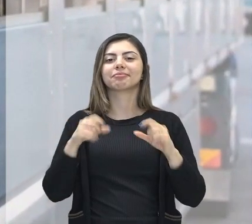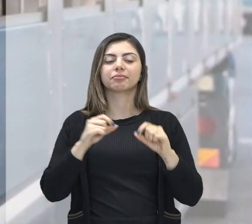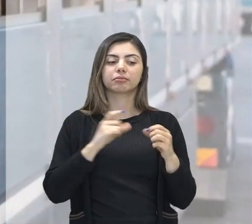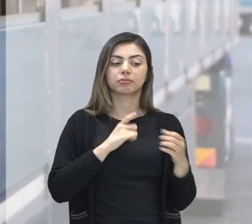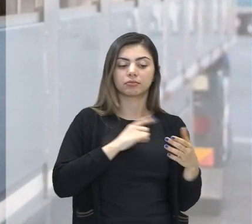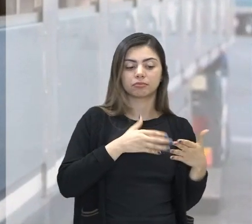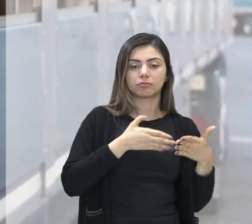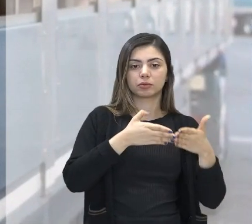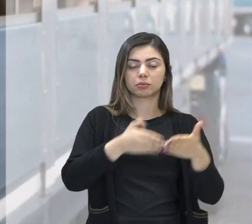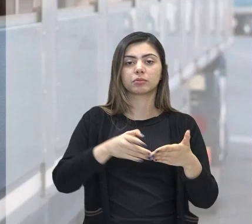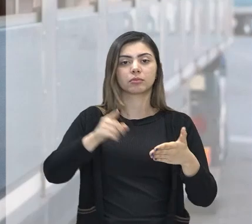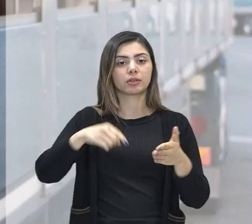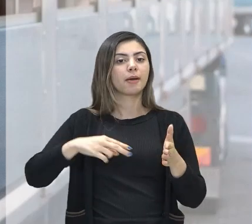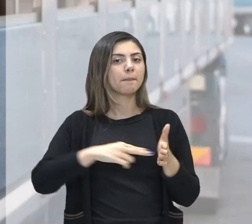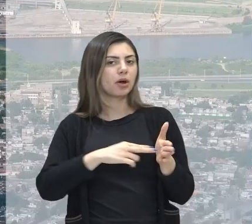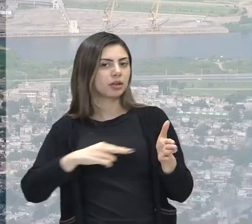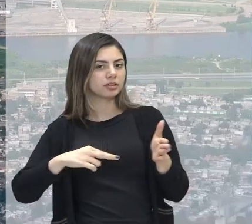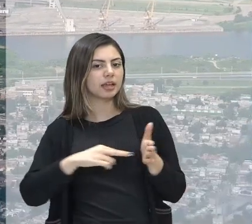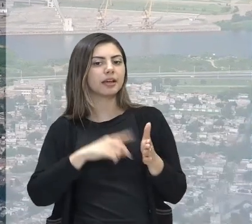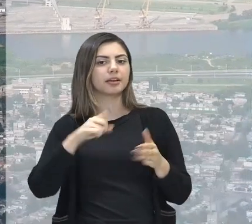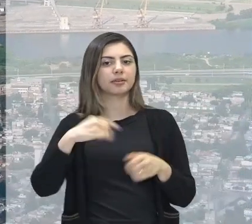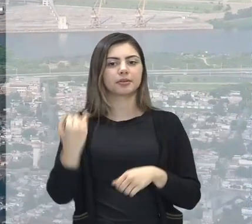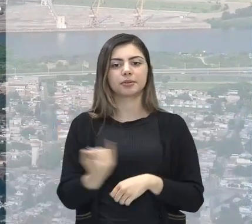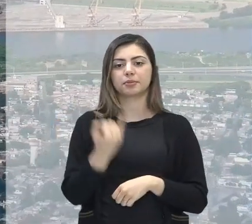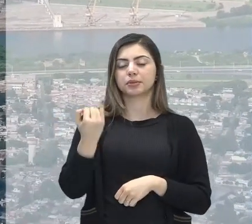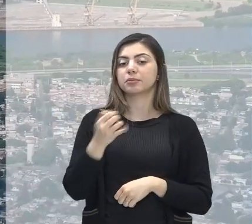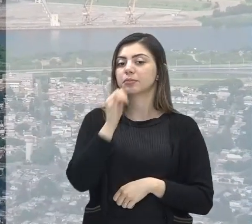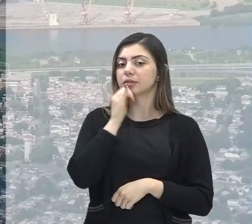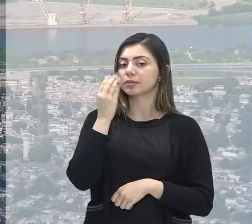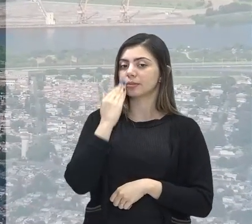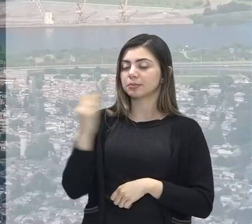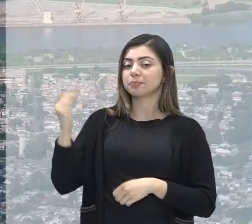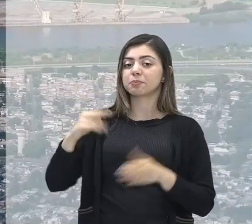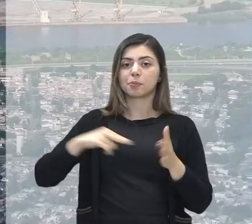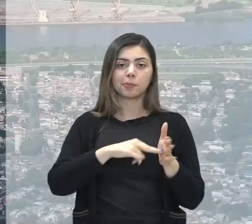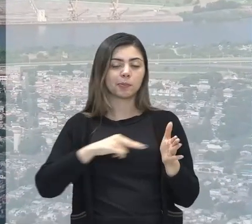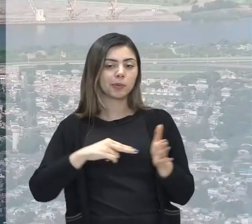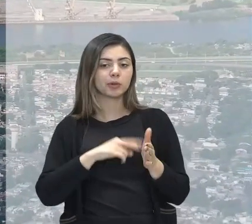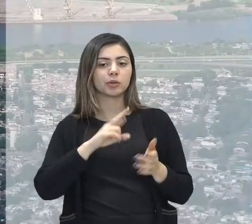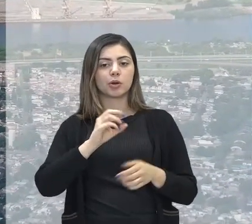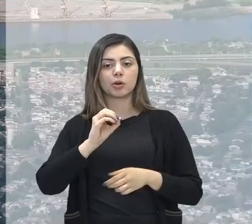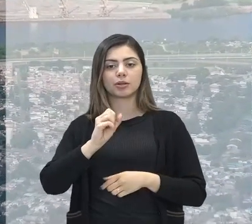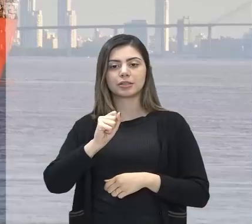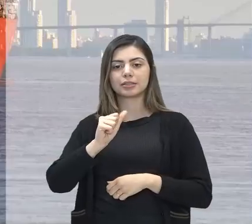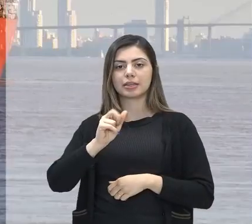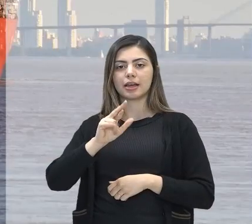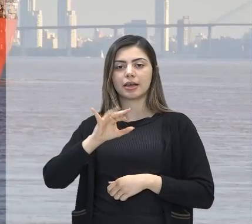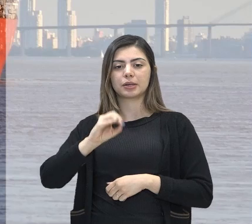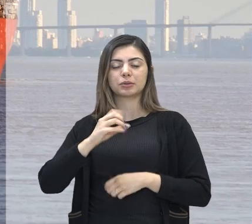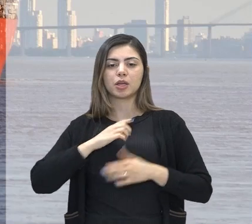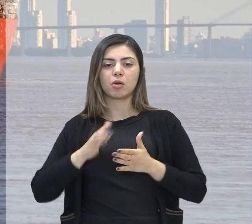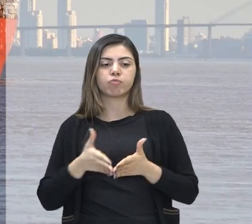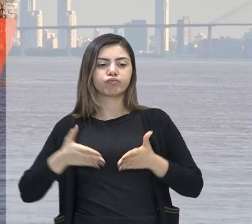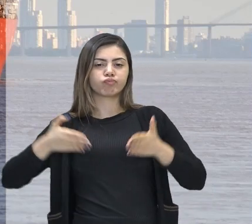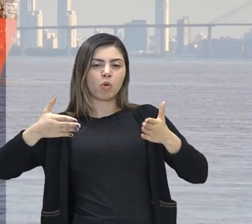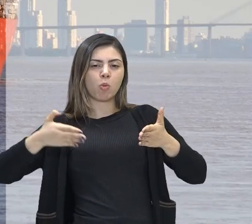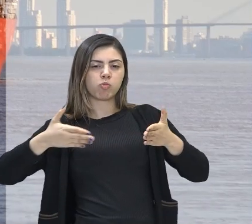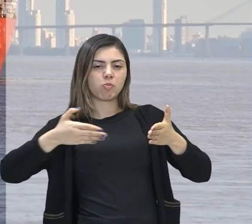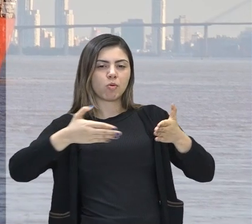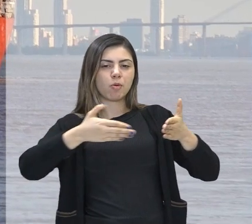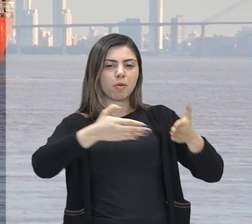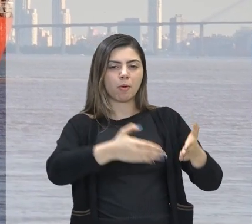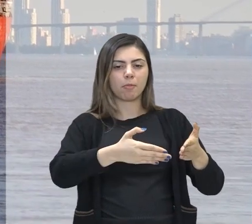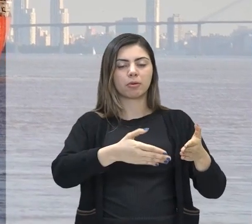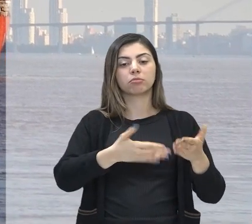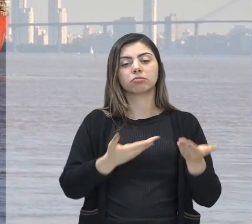muito importantes para a Argentina, né? Lá no Porto de Rosário, atracam navios muito grandes, chamados de graneleiros,